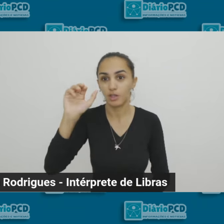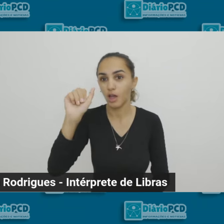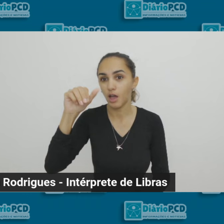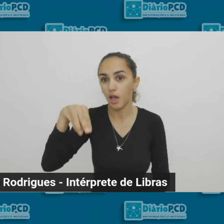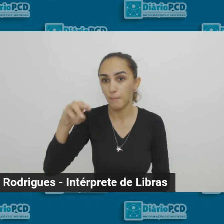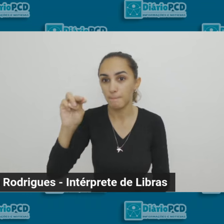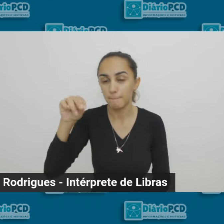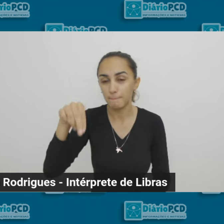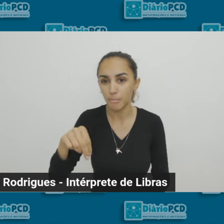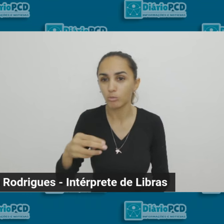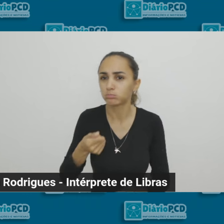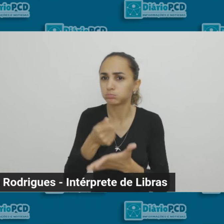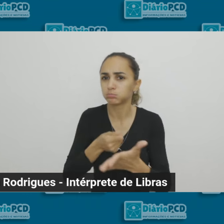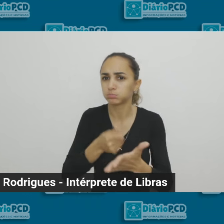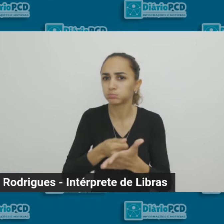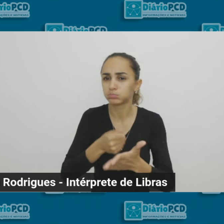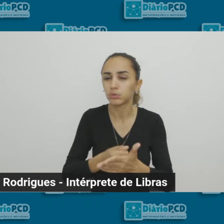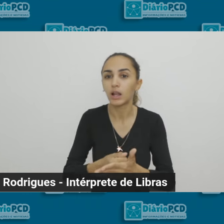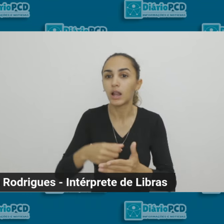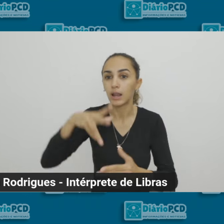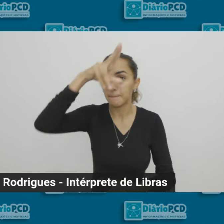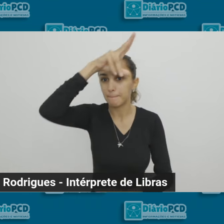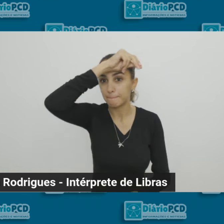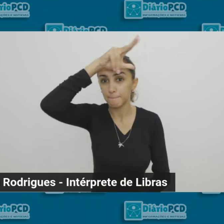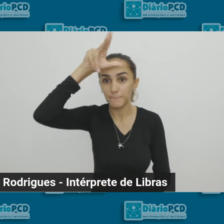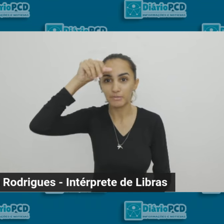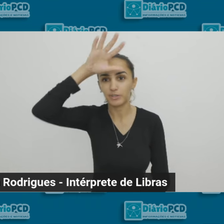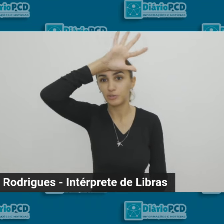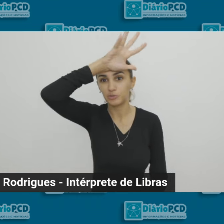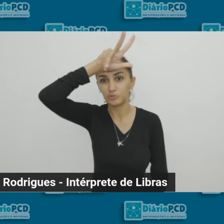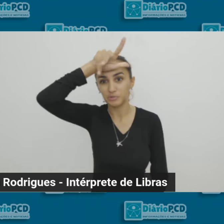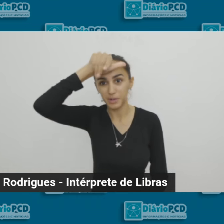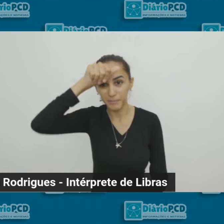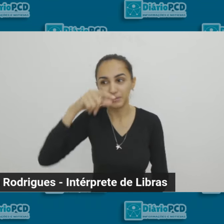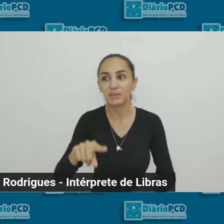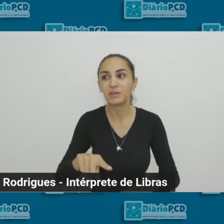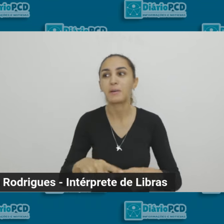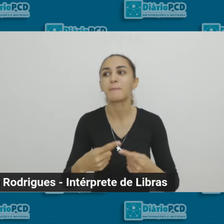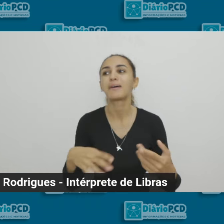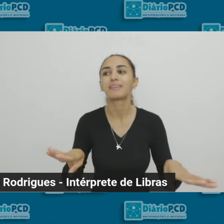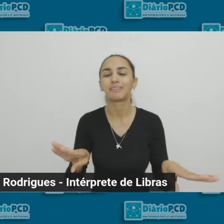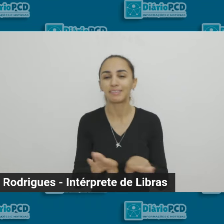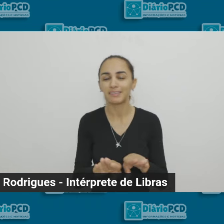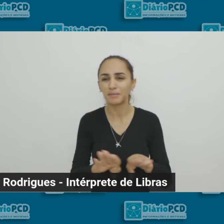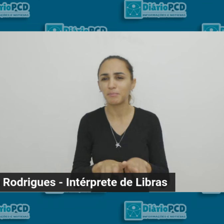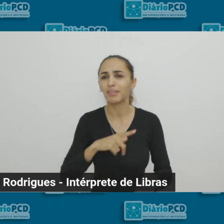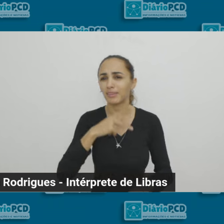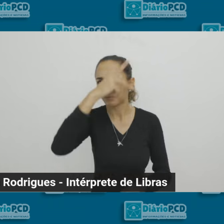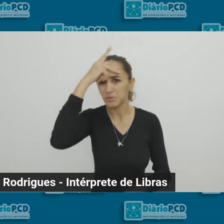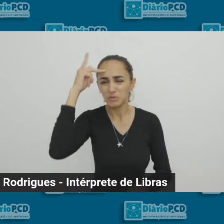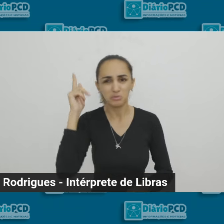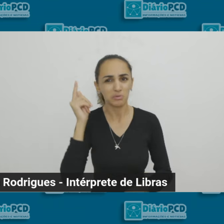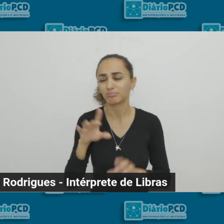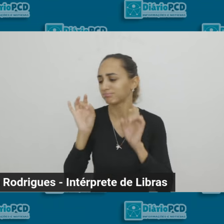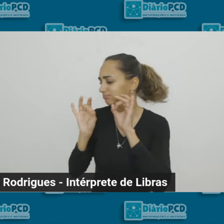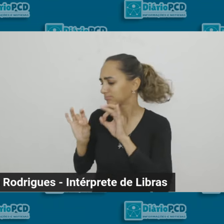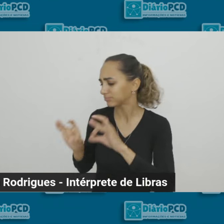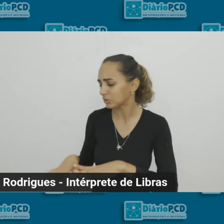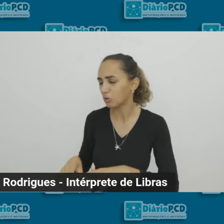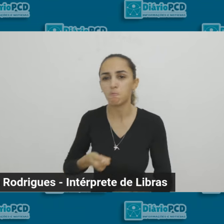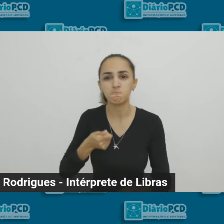espaço na Prefeitura Municipal de Manaus. Mas também tem pessoas que não desistiram e continuam